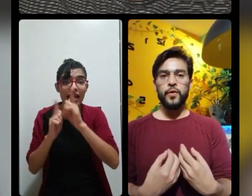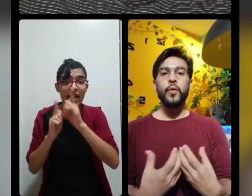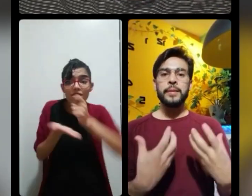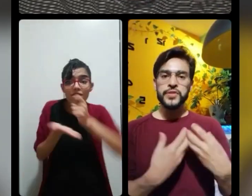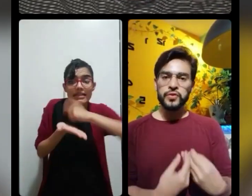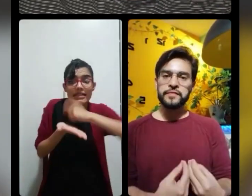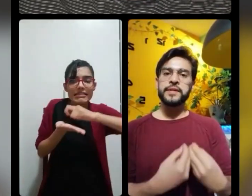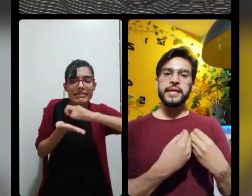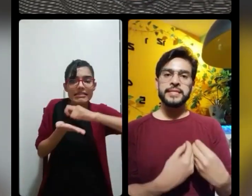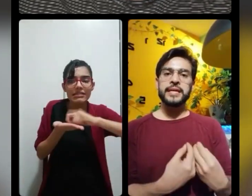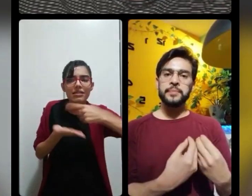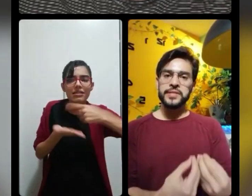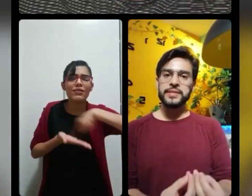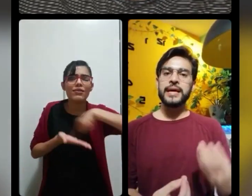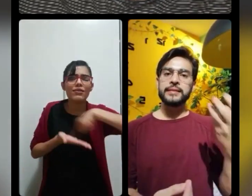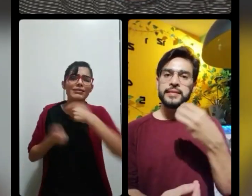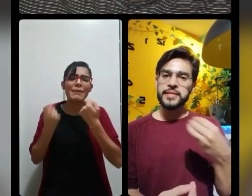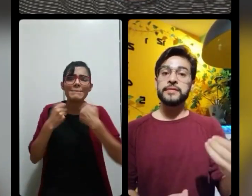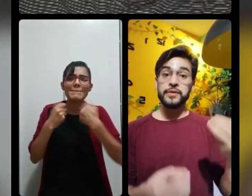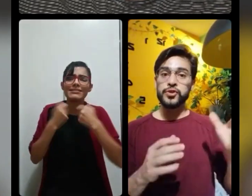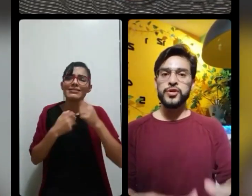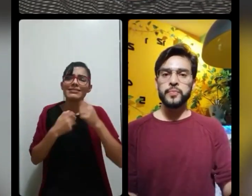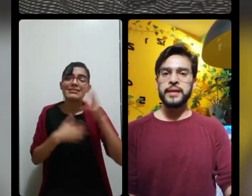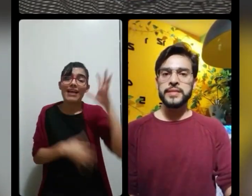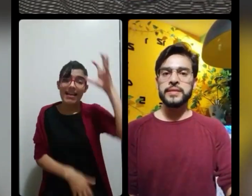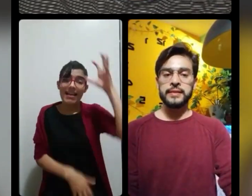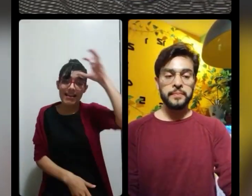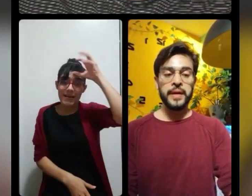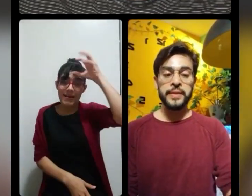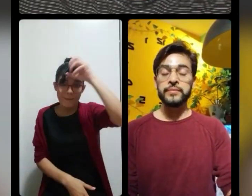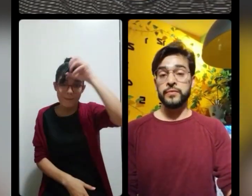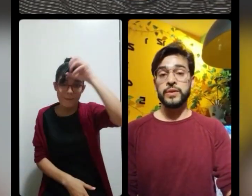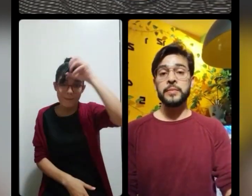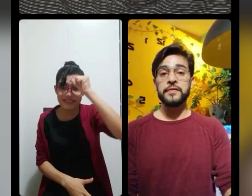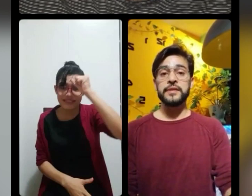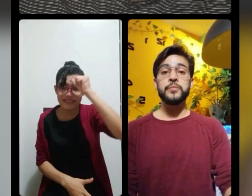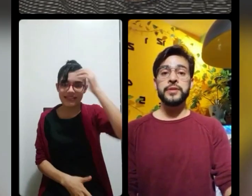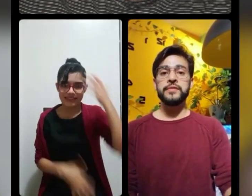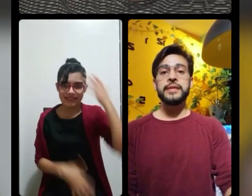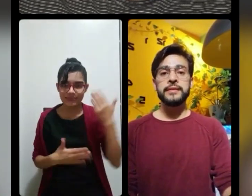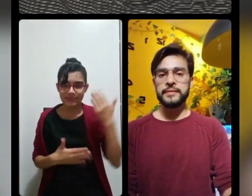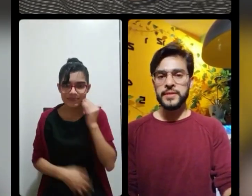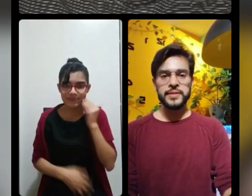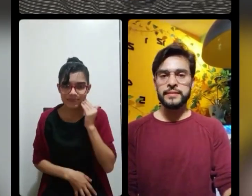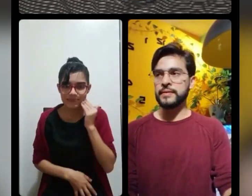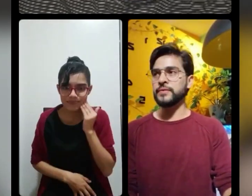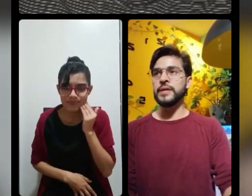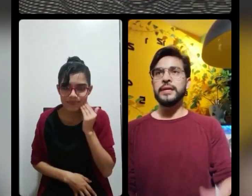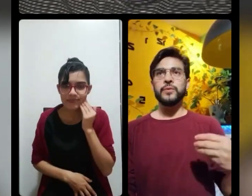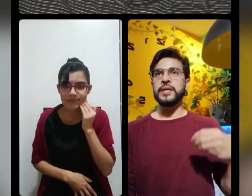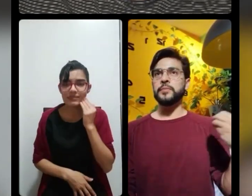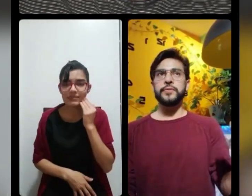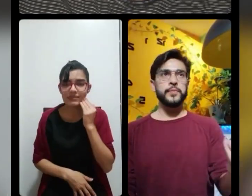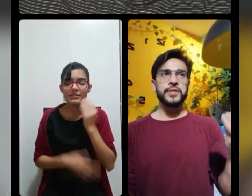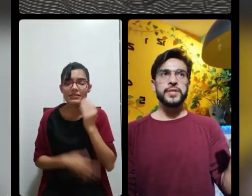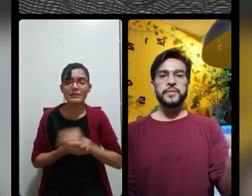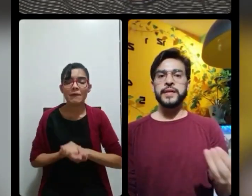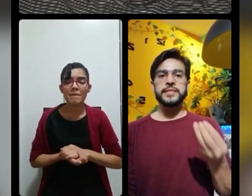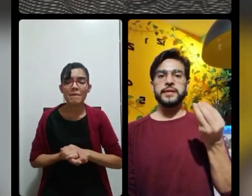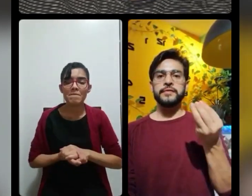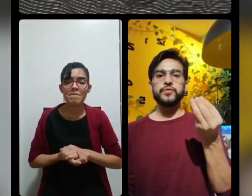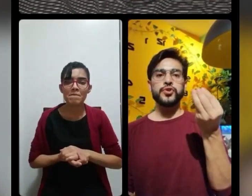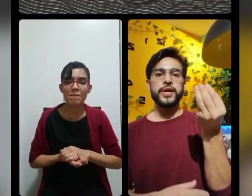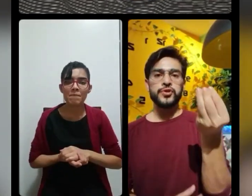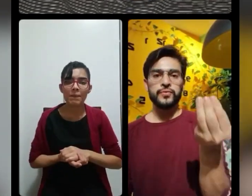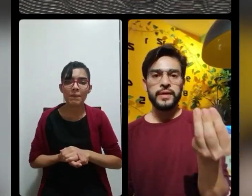aprender ou absorver essa capacidade de descrever o gesto pela escrita. Para mim, o trabalho fica muito evidente nesse sentido, quando ele, por exemplo,